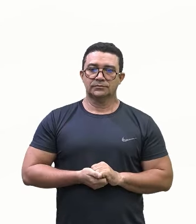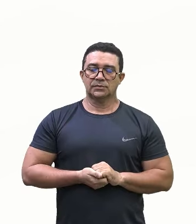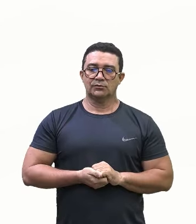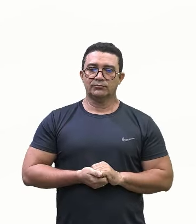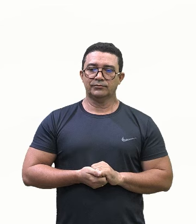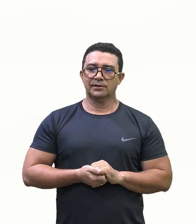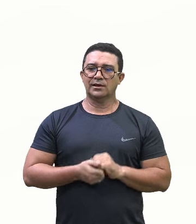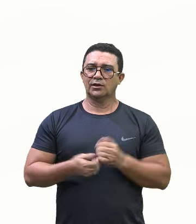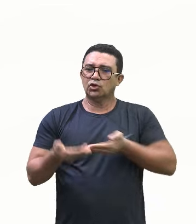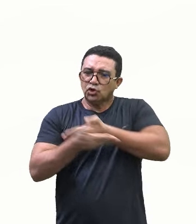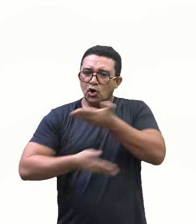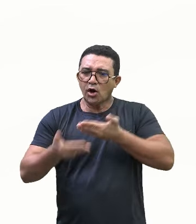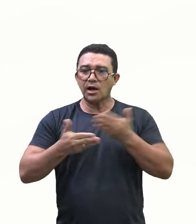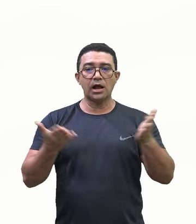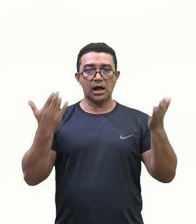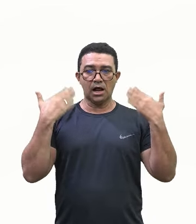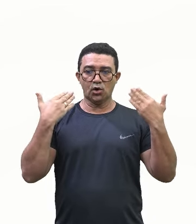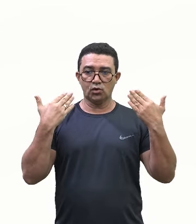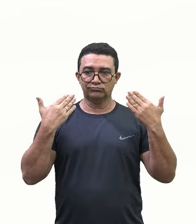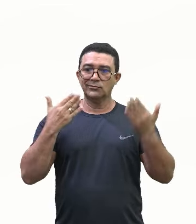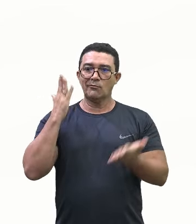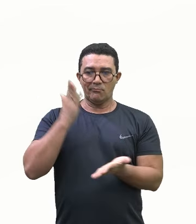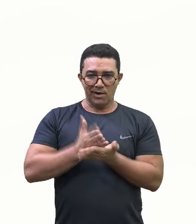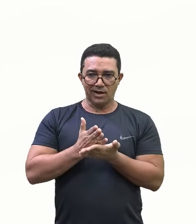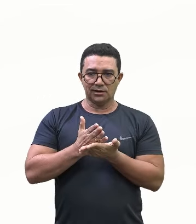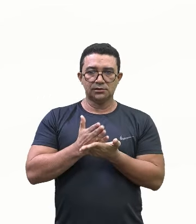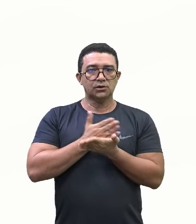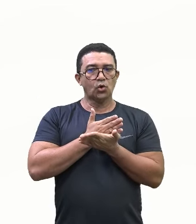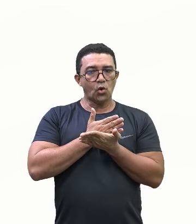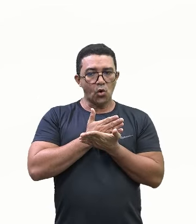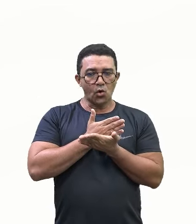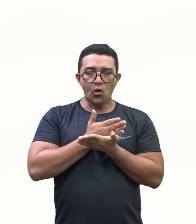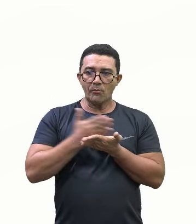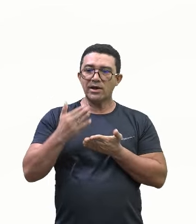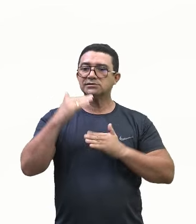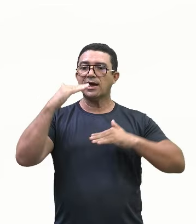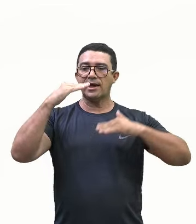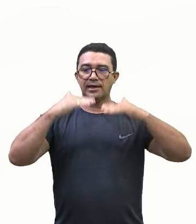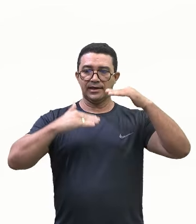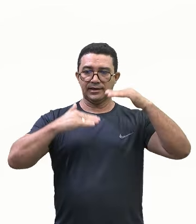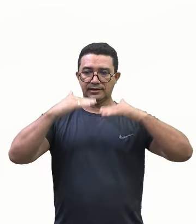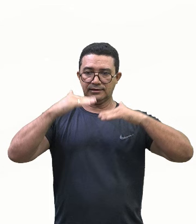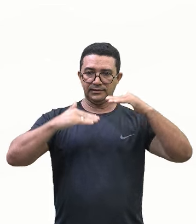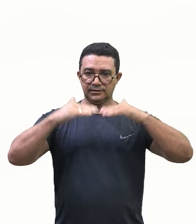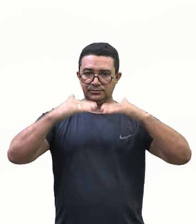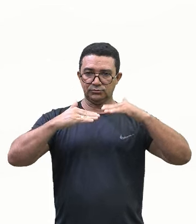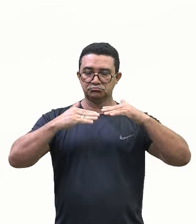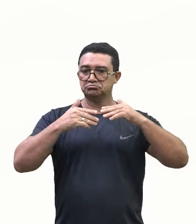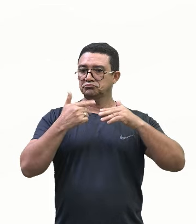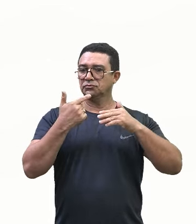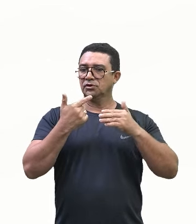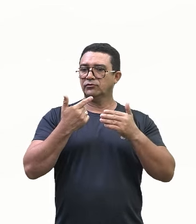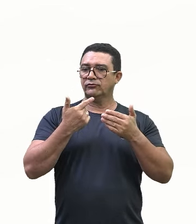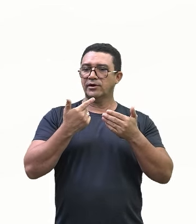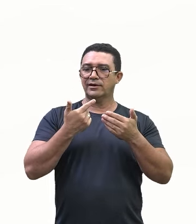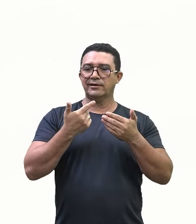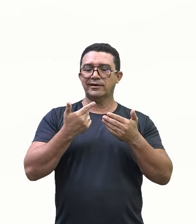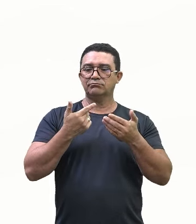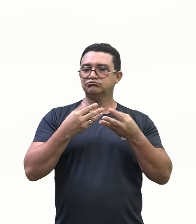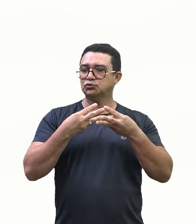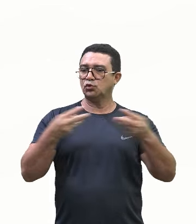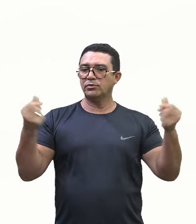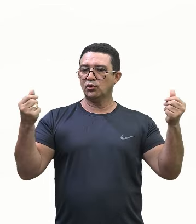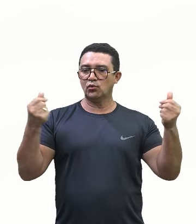trocar esse calor, estabilizando as temperaturas. Ele é alcançado quando não há mais variação. Então, note que eu